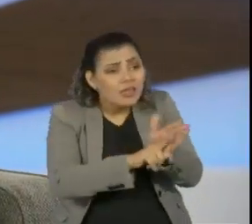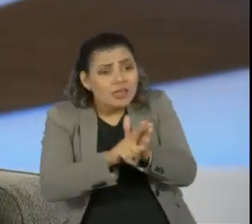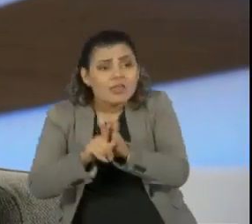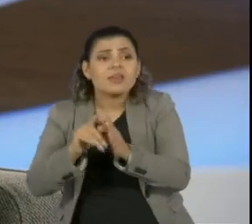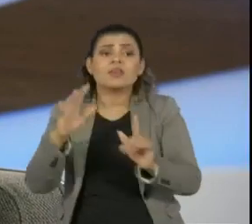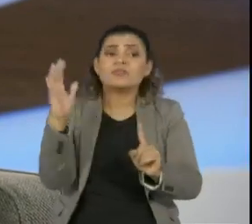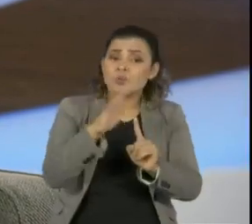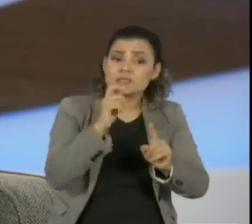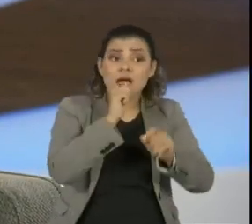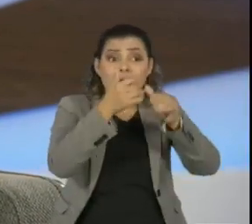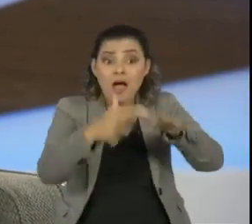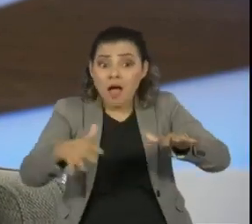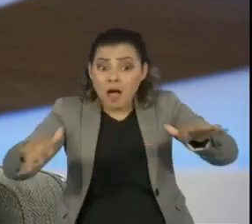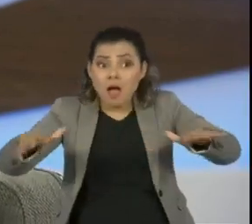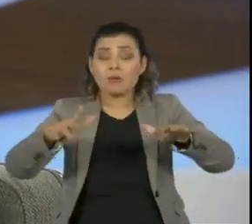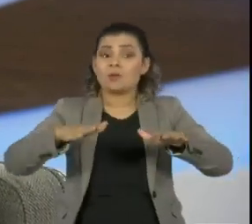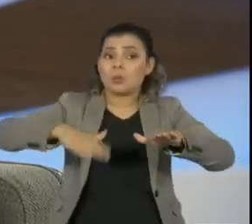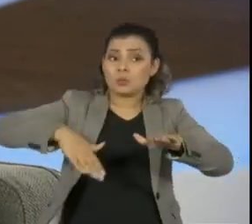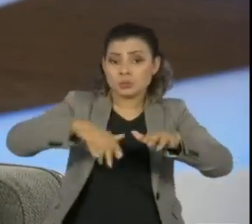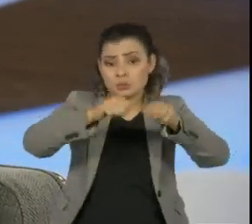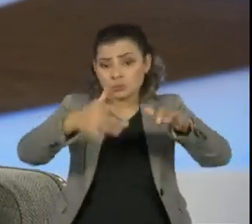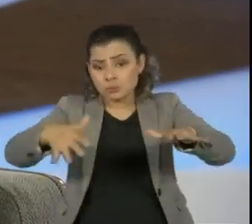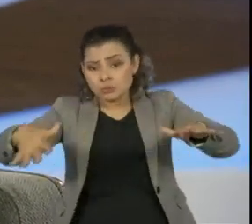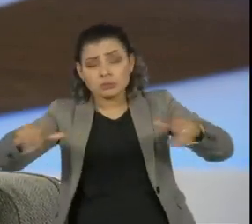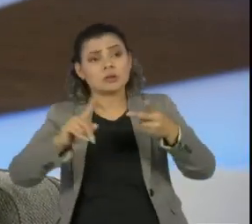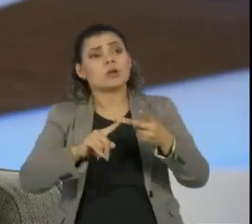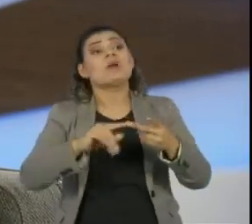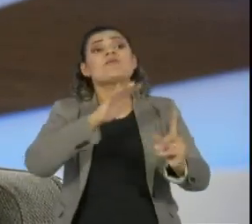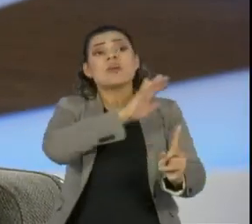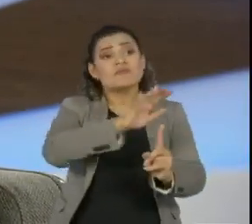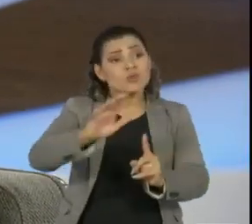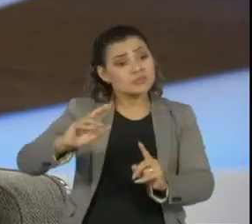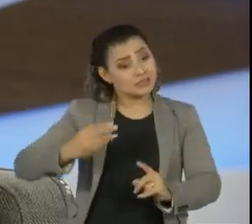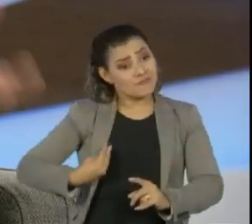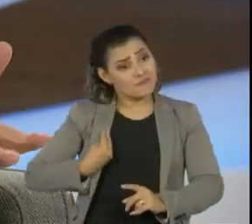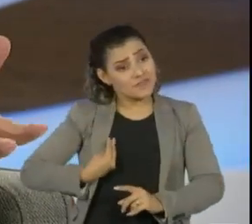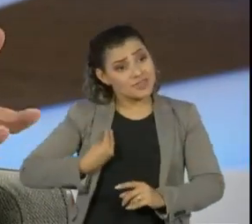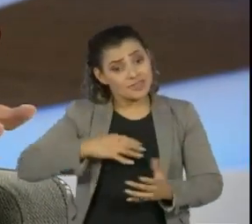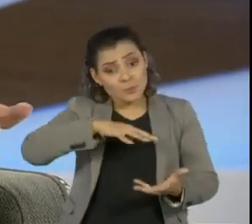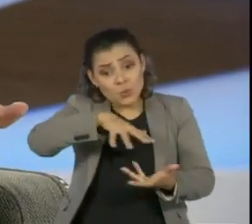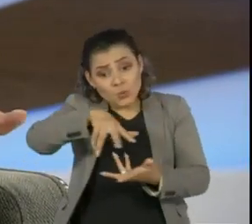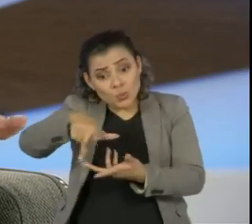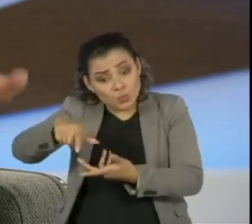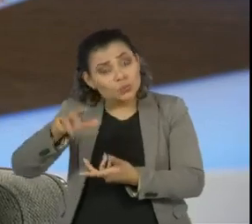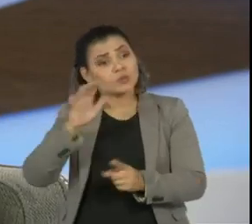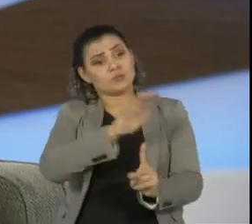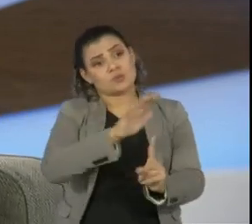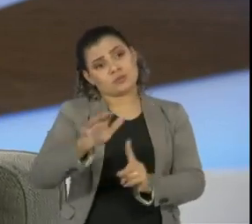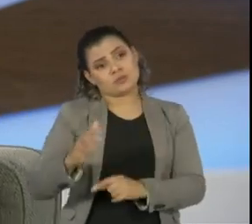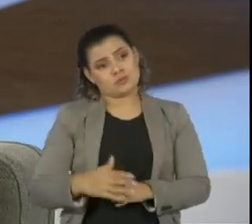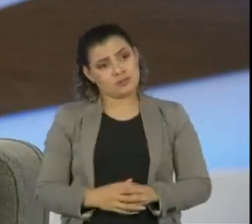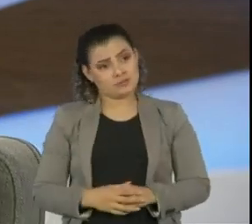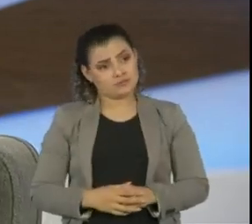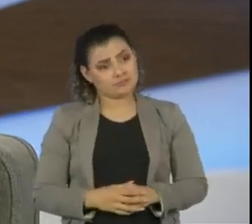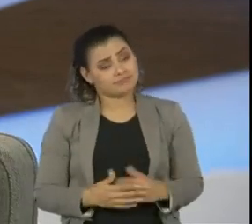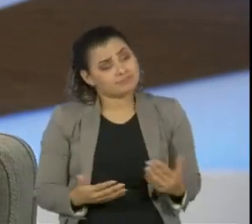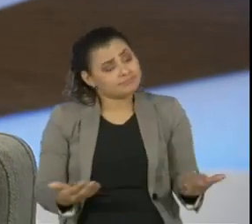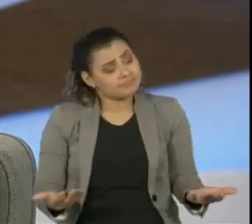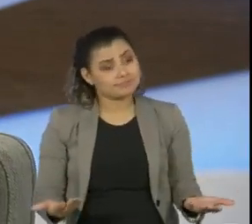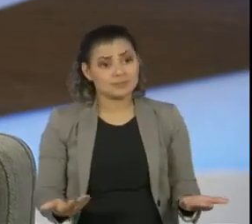a os oceanos é o davi que vai afetar e vir a vida na terra não a